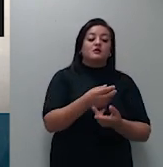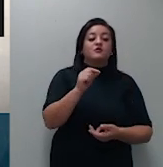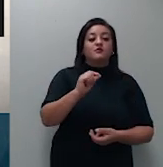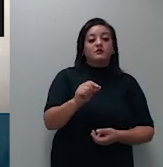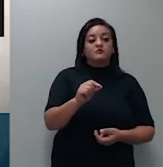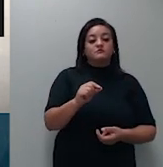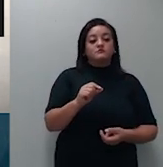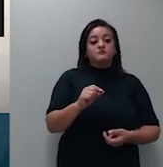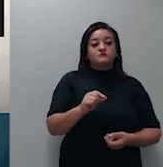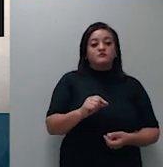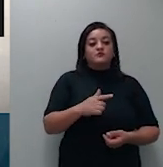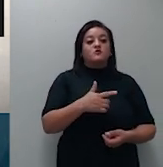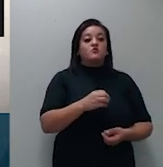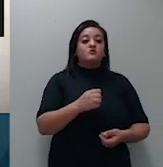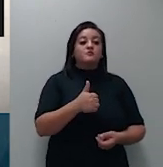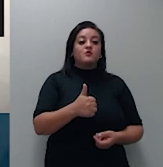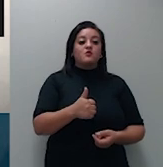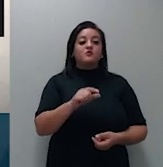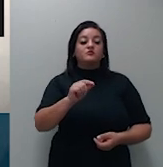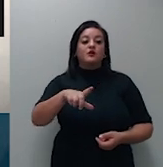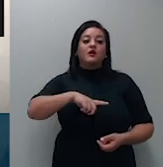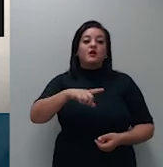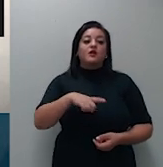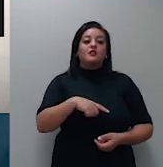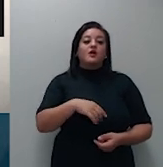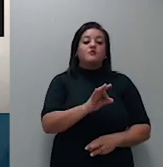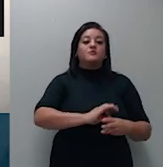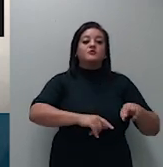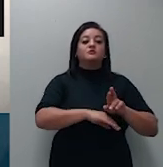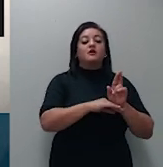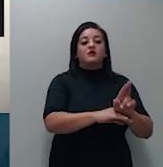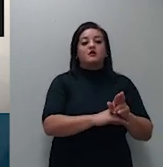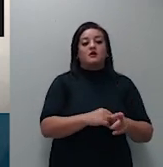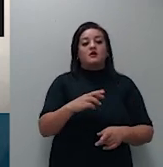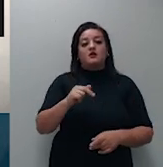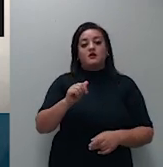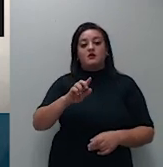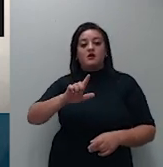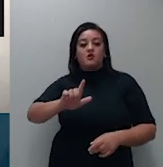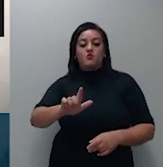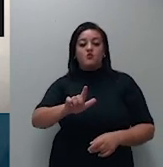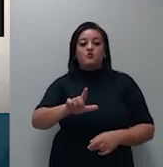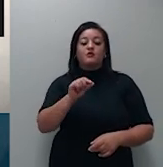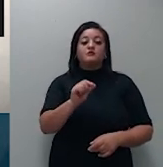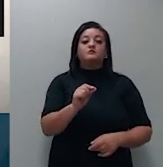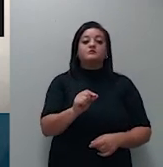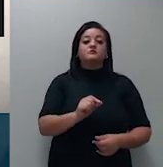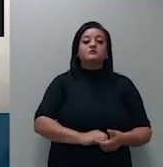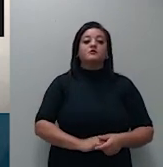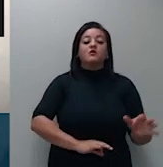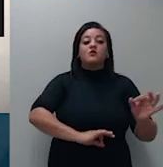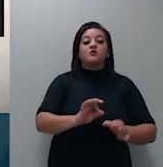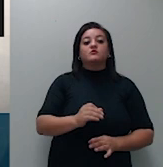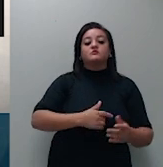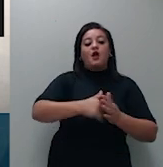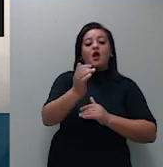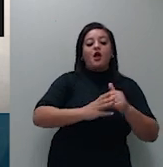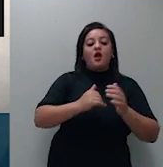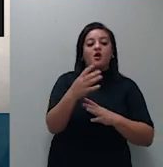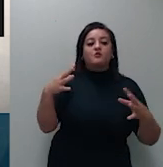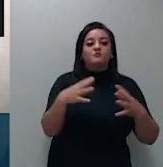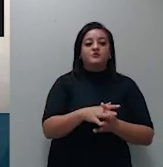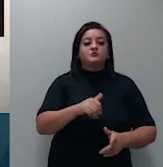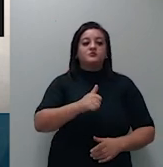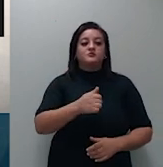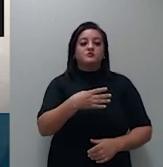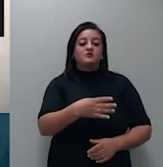sessão de 2011 que teve a relatoria do Ministro Raul Araújo refiro-me ao conflito